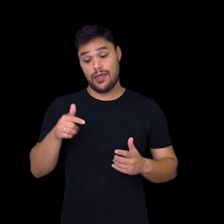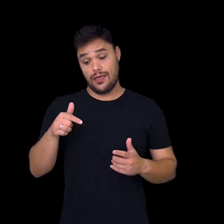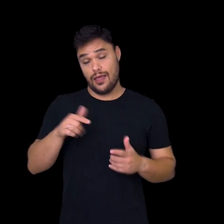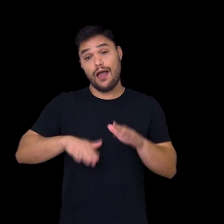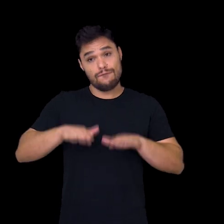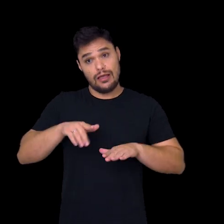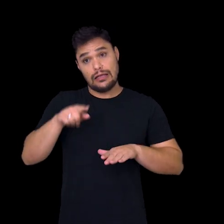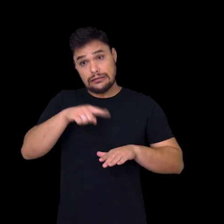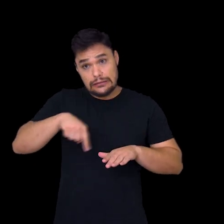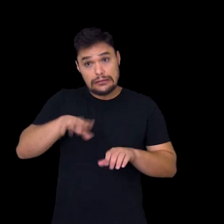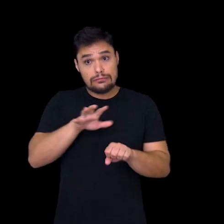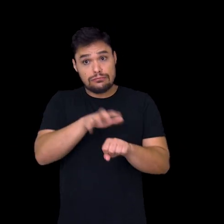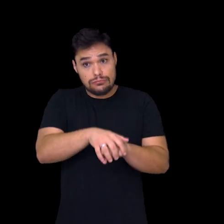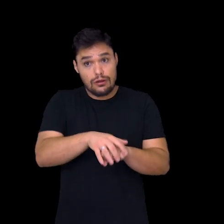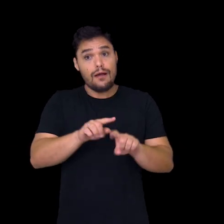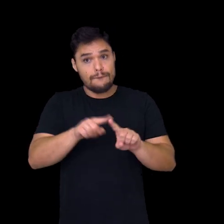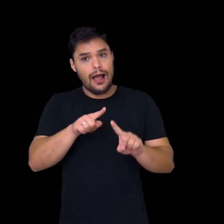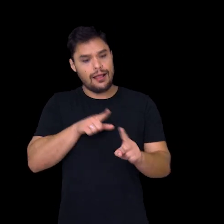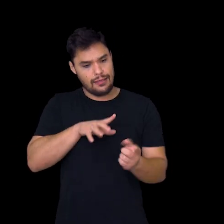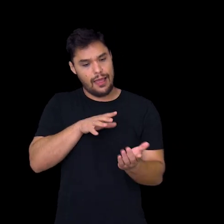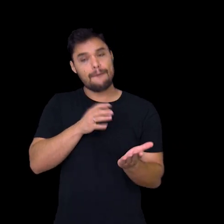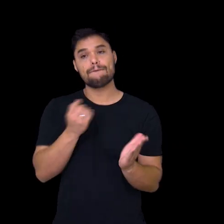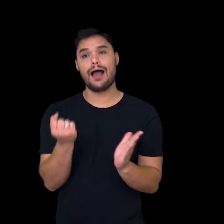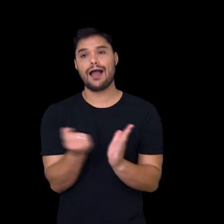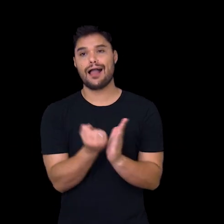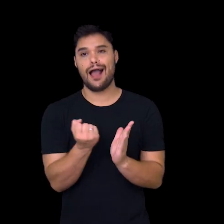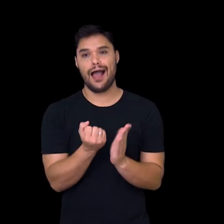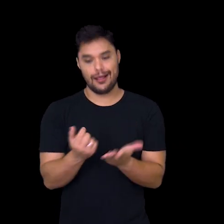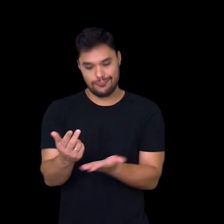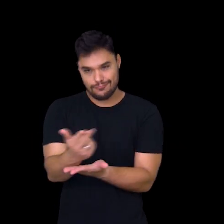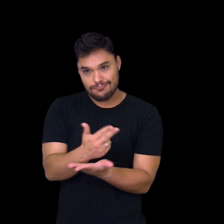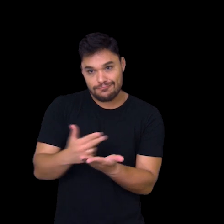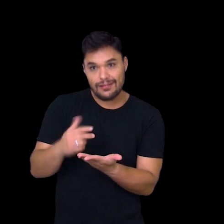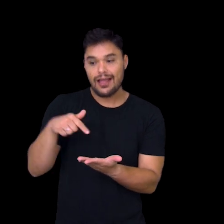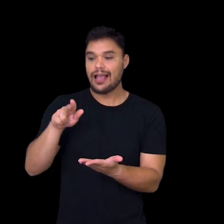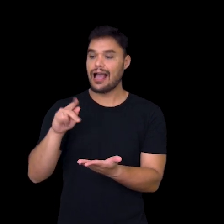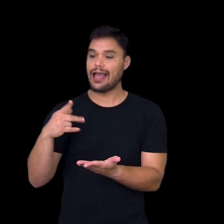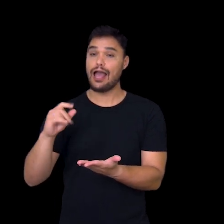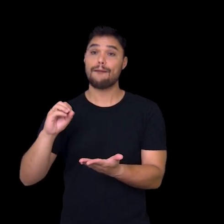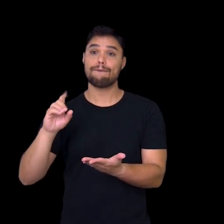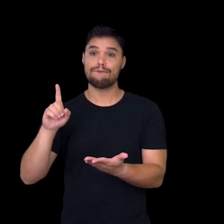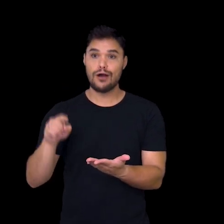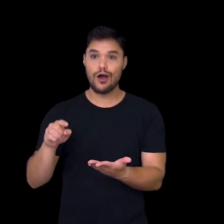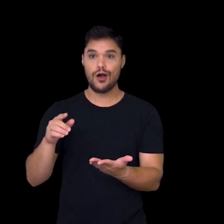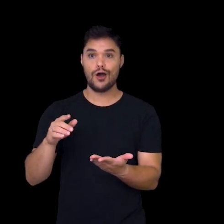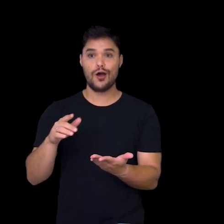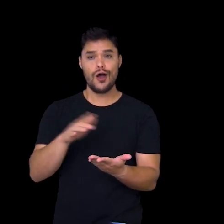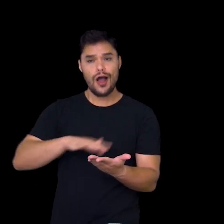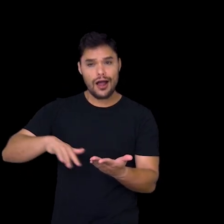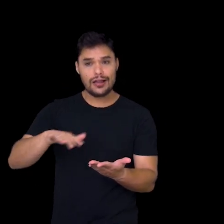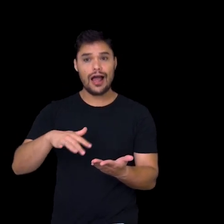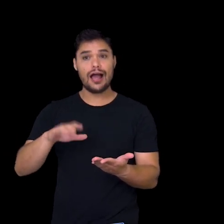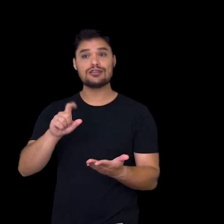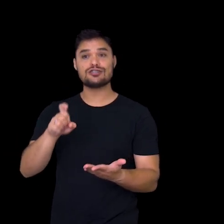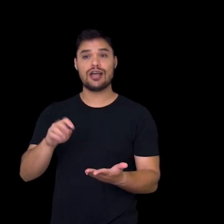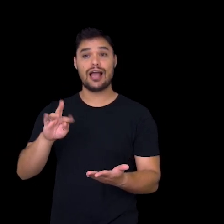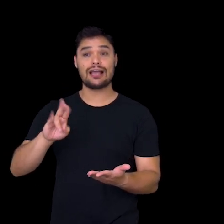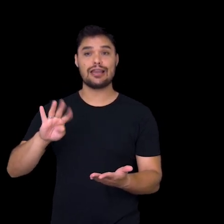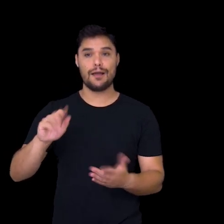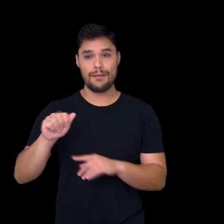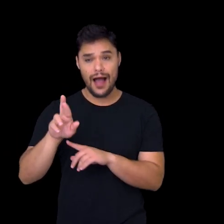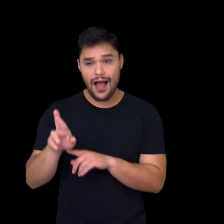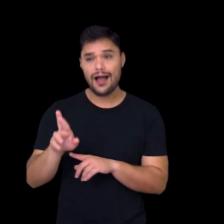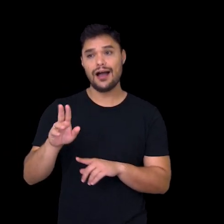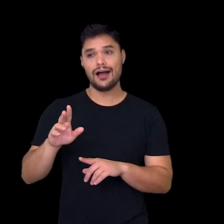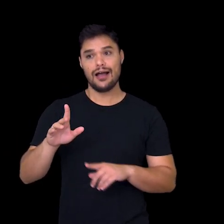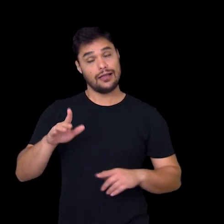buscando essa narrativa, está ali, está marcado lá no mapa o sertão do Gentil Caiapó, ou região infestada por índios